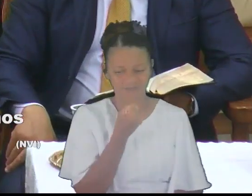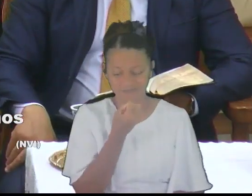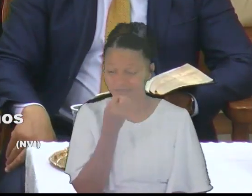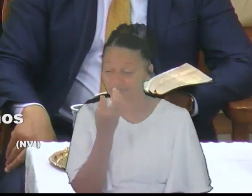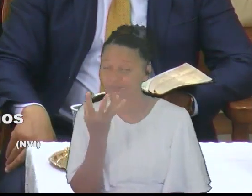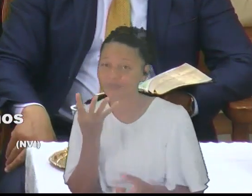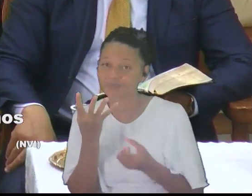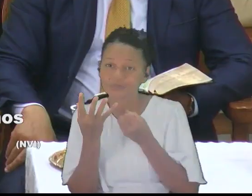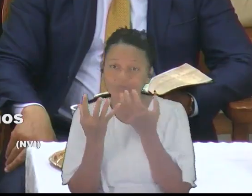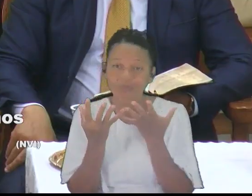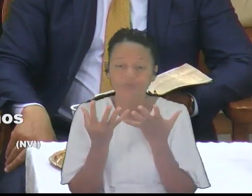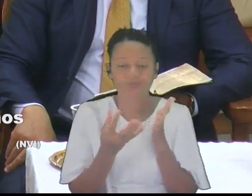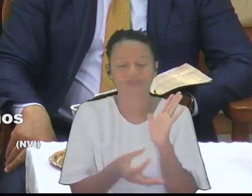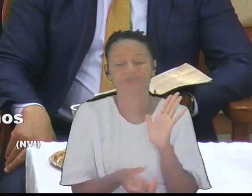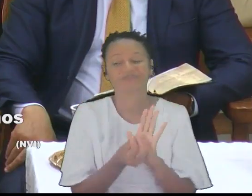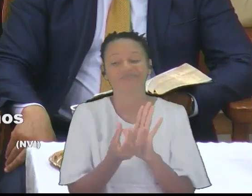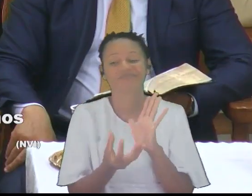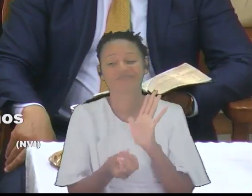obras.